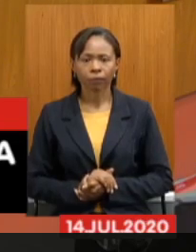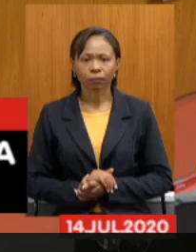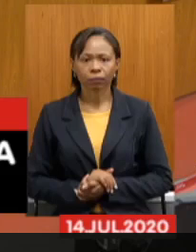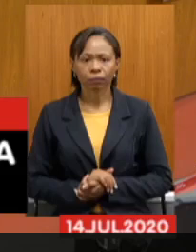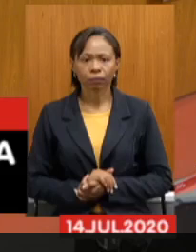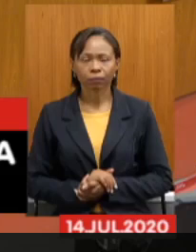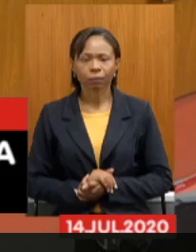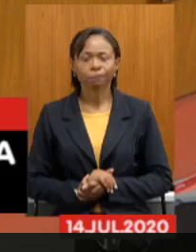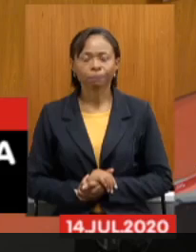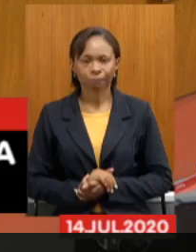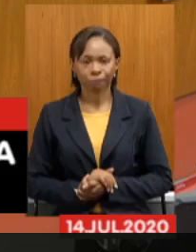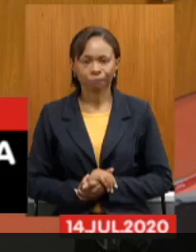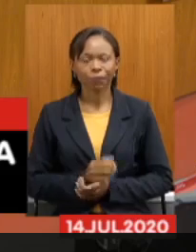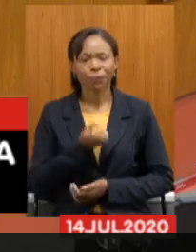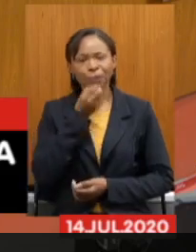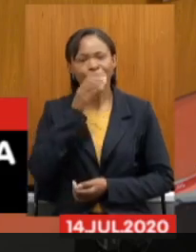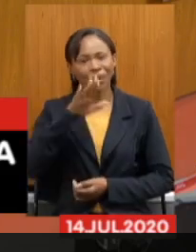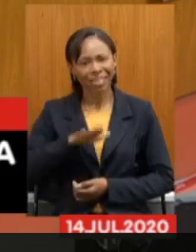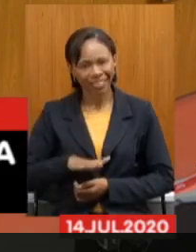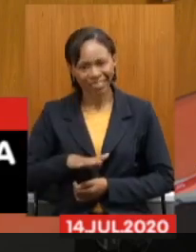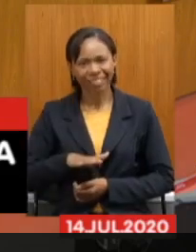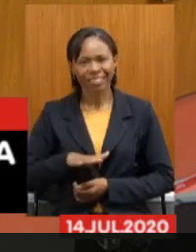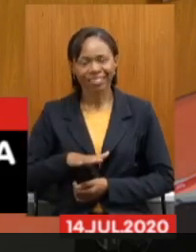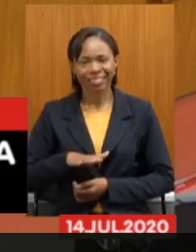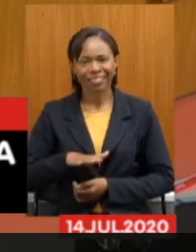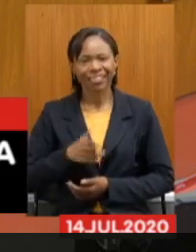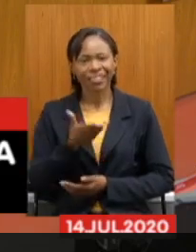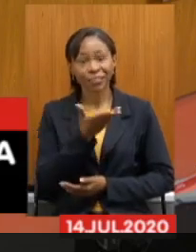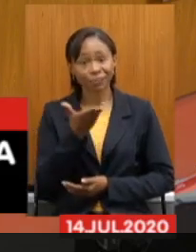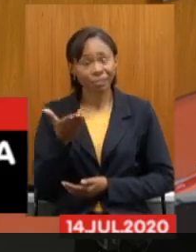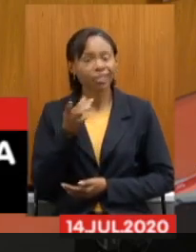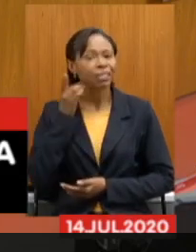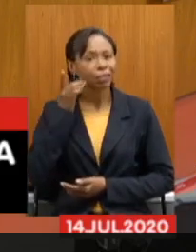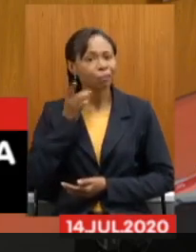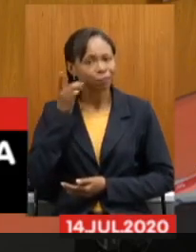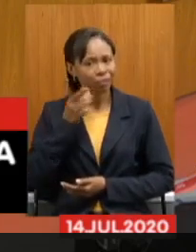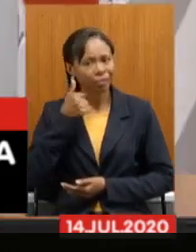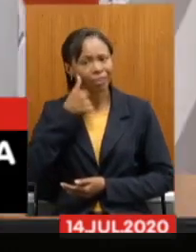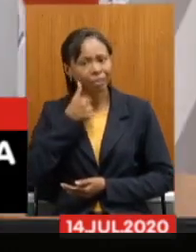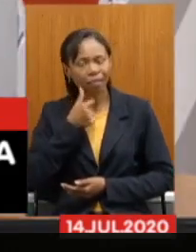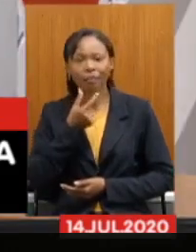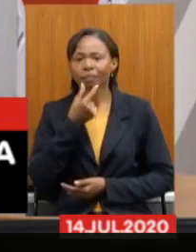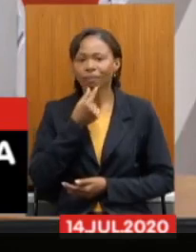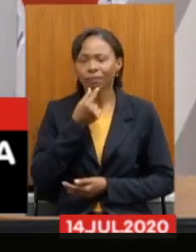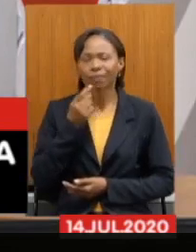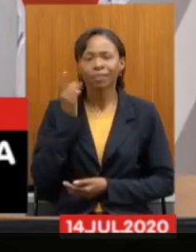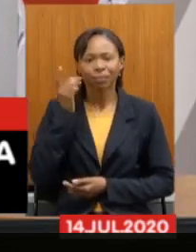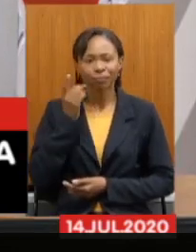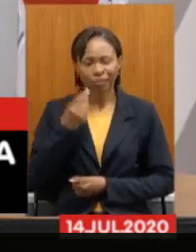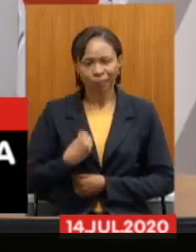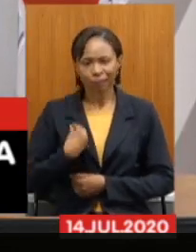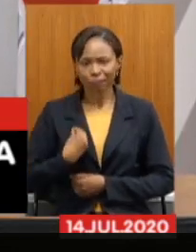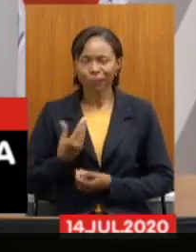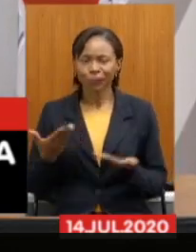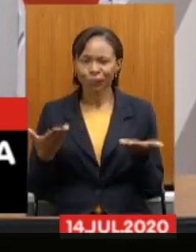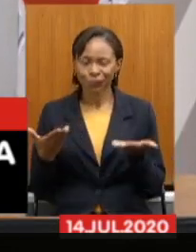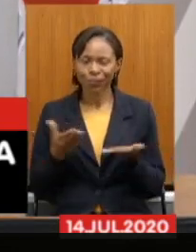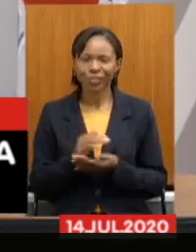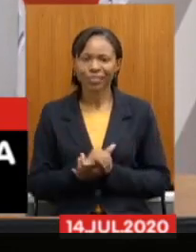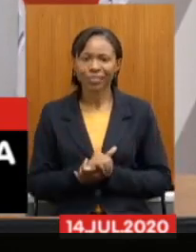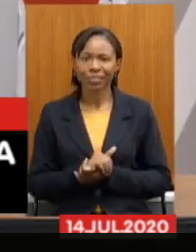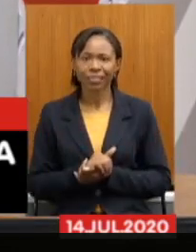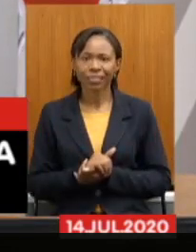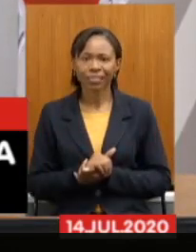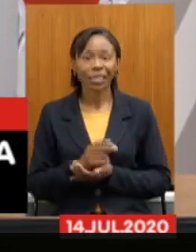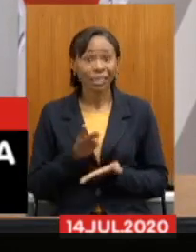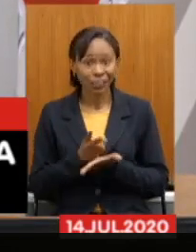Em primeiro lugar, uma boa tarde às senhoras deputadas presentes, né? Aos senhores deputados. Eu sempre digo que